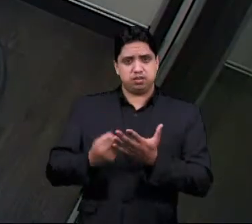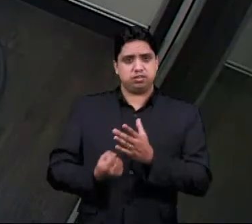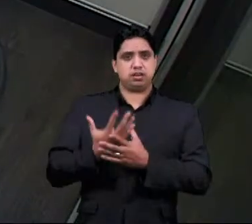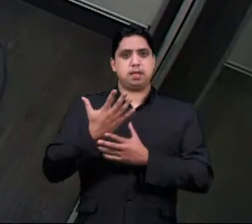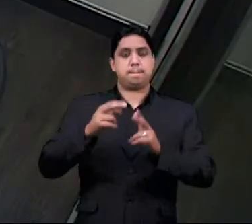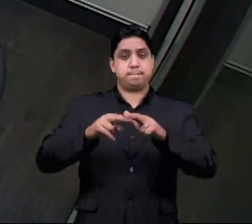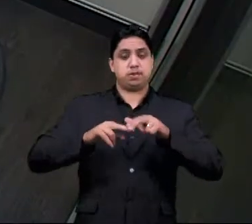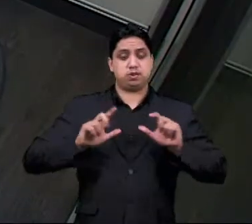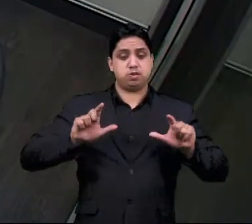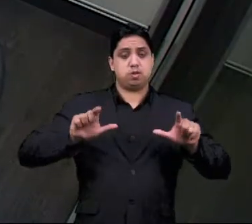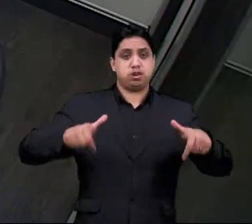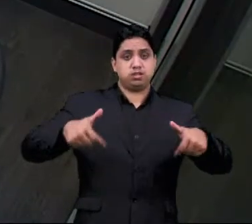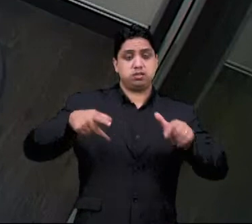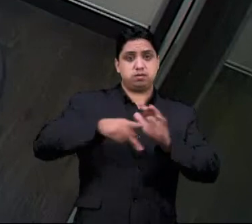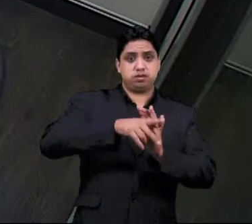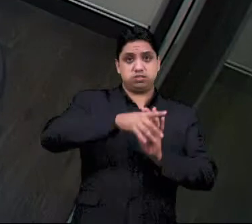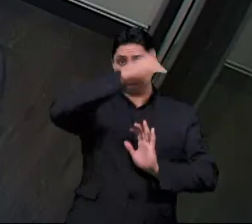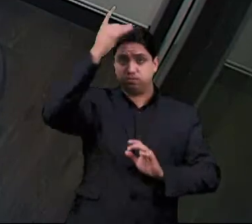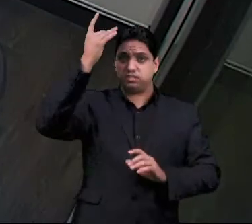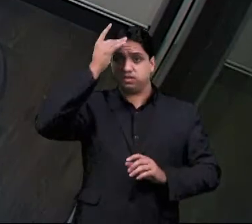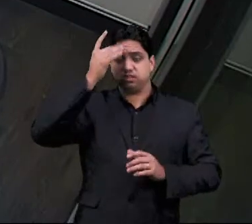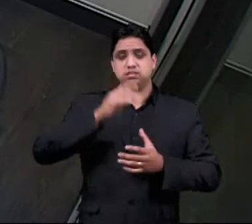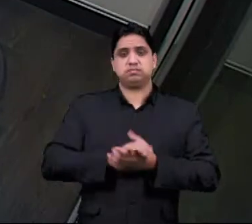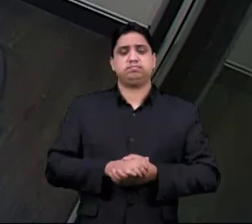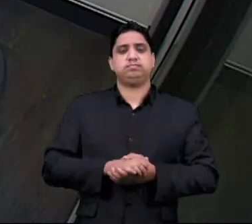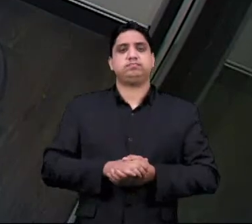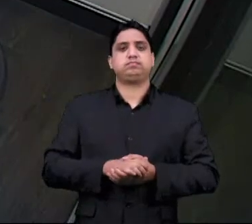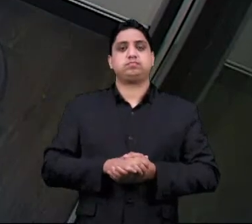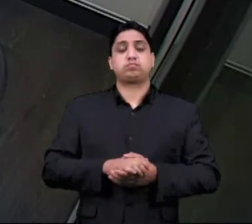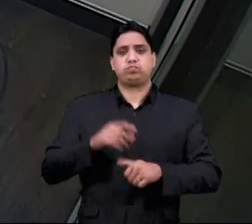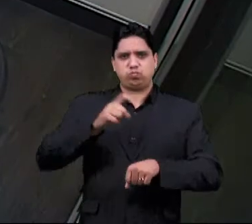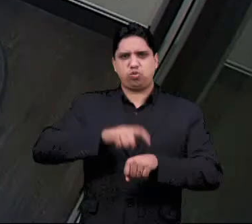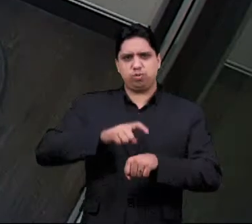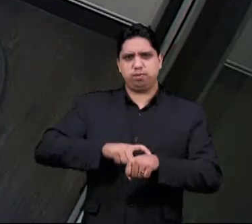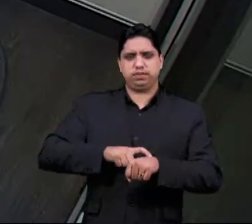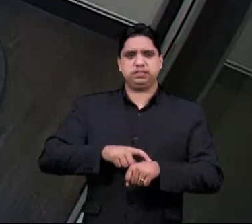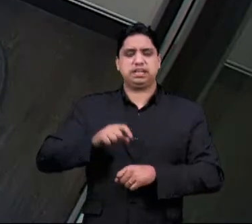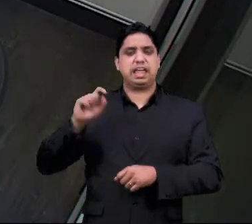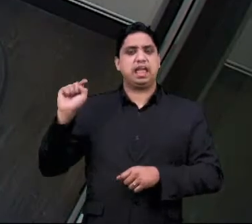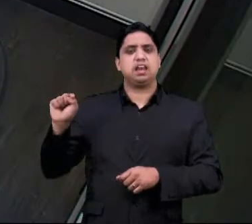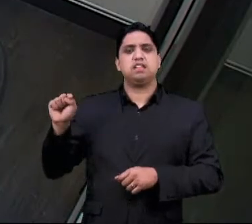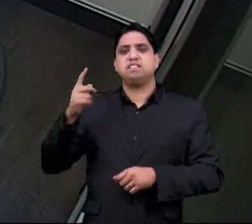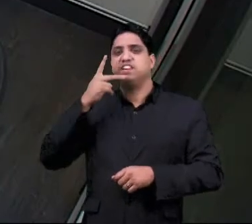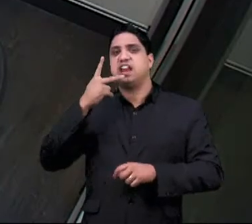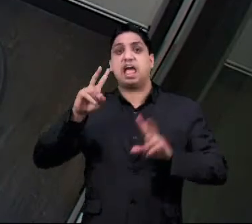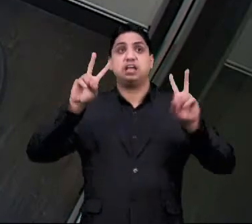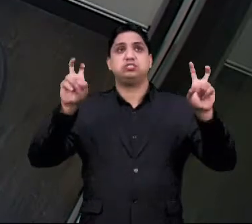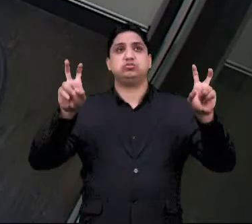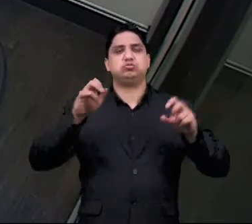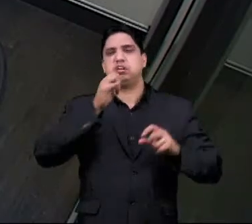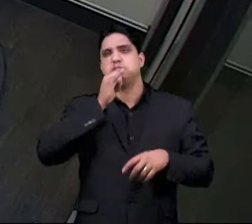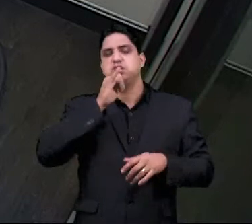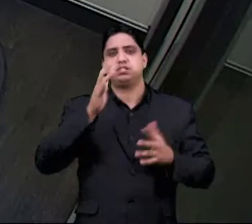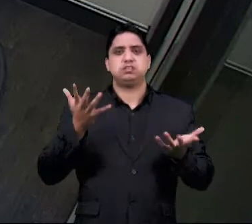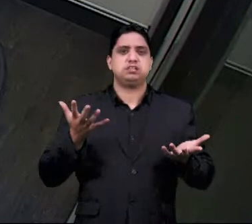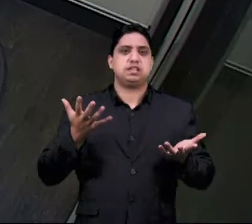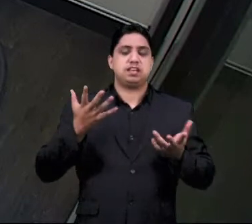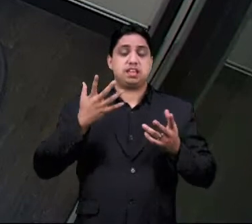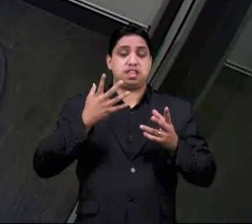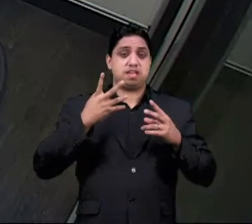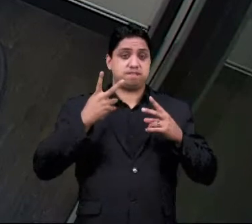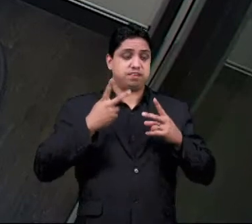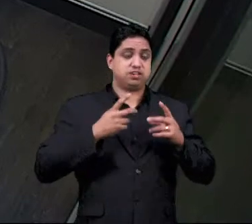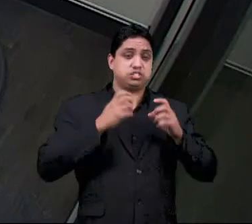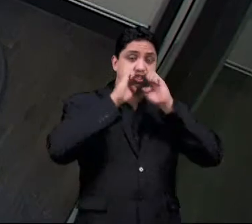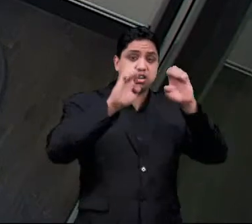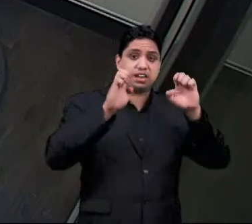do Espírito Santo no corpo. É isso que o Sérgio colocou aqui agora. Quando ele vai dar o assunto lá de Evangelho Eterno,